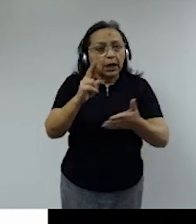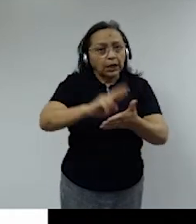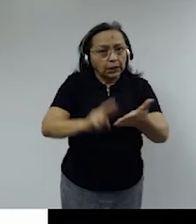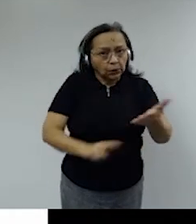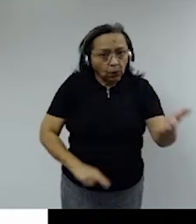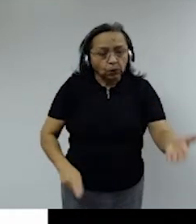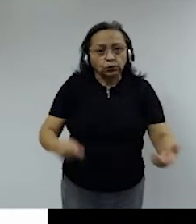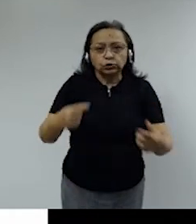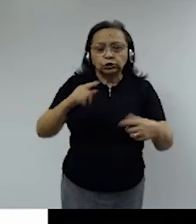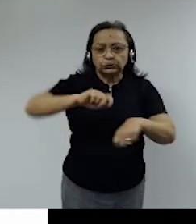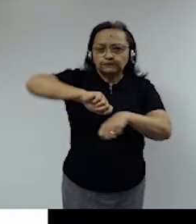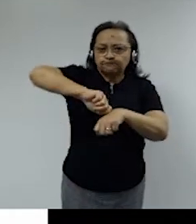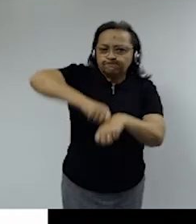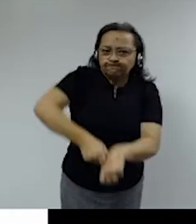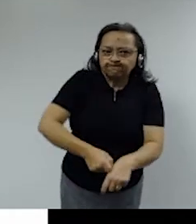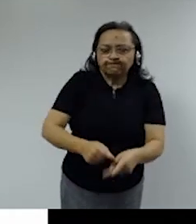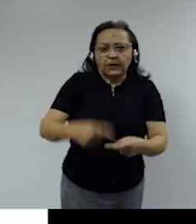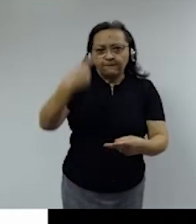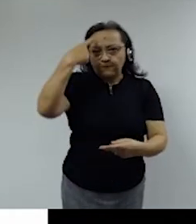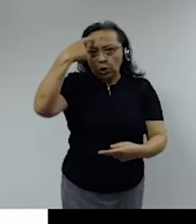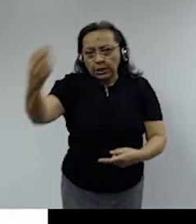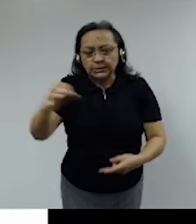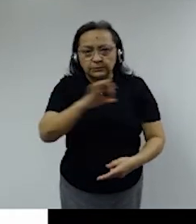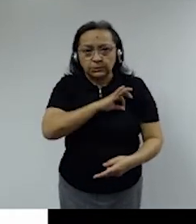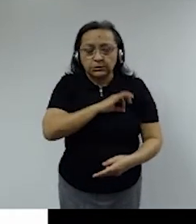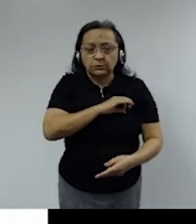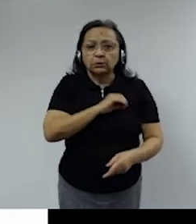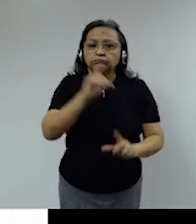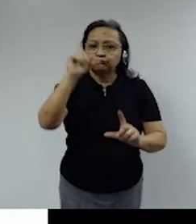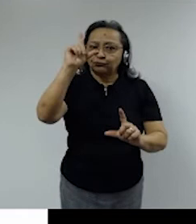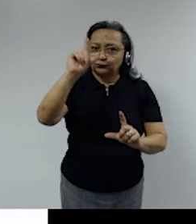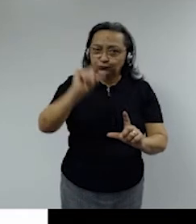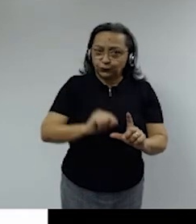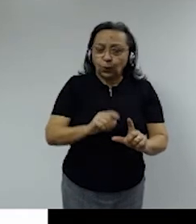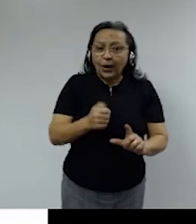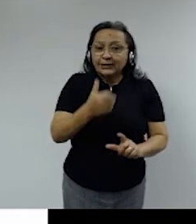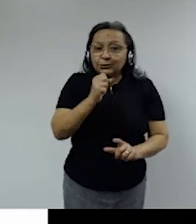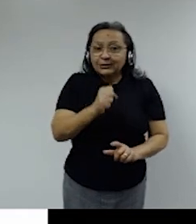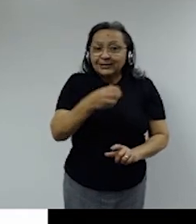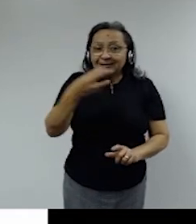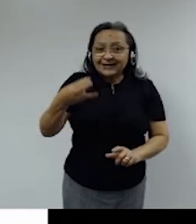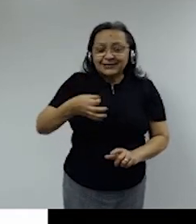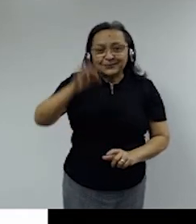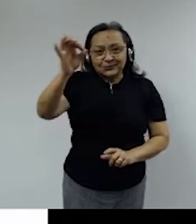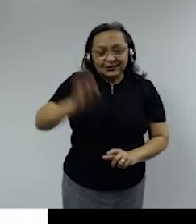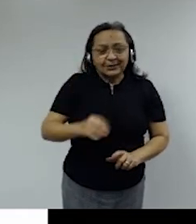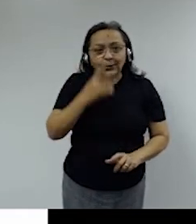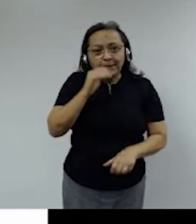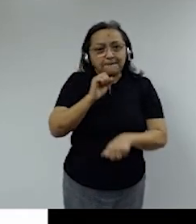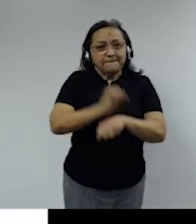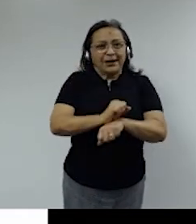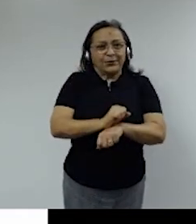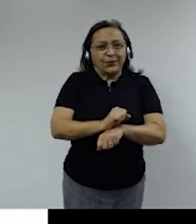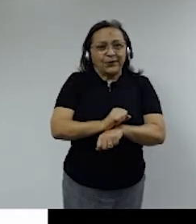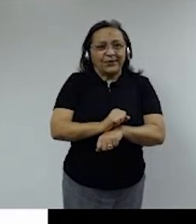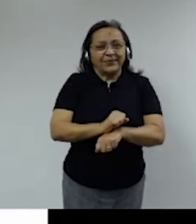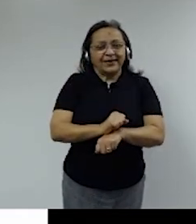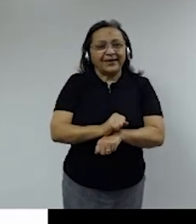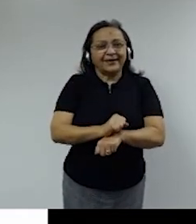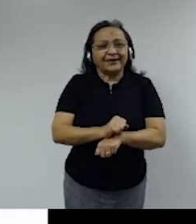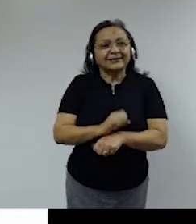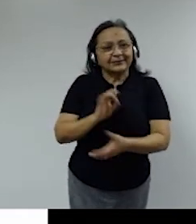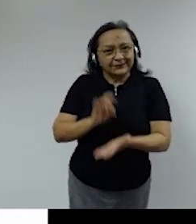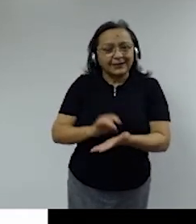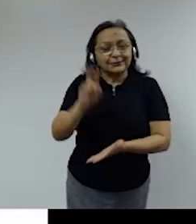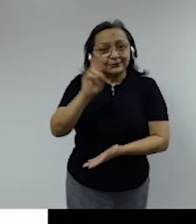para 1,4%, ou seja, uma redução de 83%. Né? Então, acho que isso escancara muito, assim, realmente, a utilidade desse instituto e